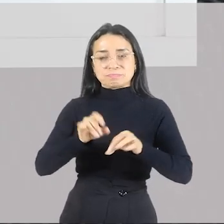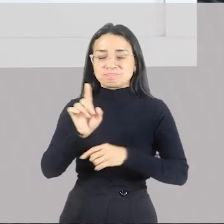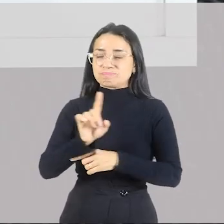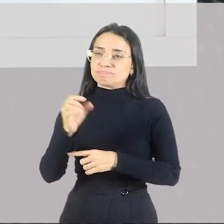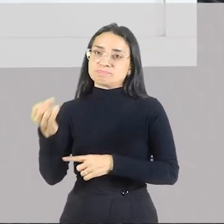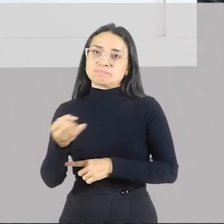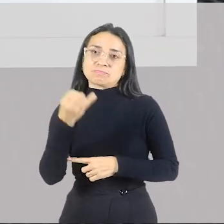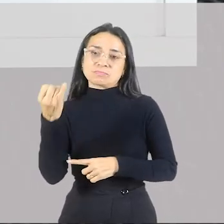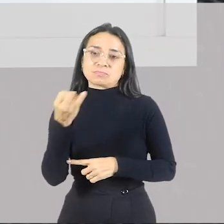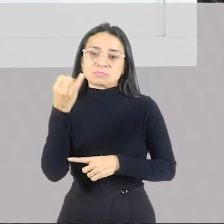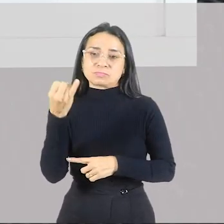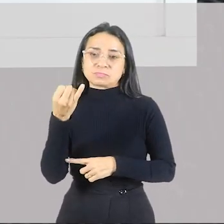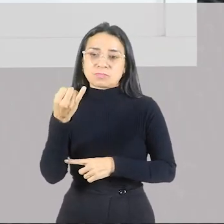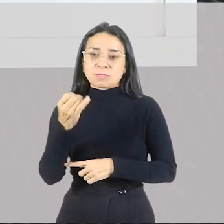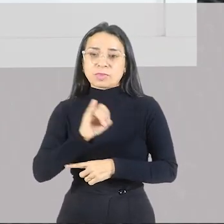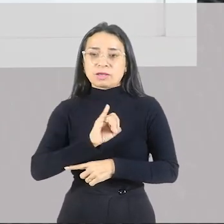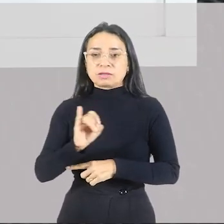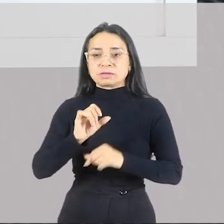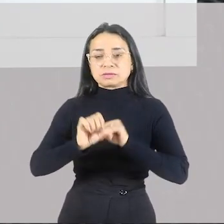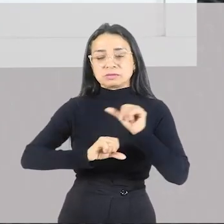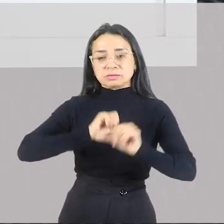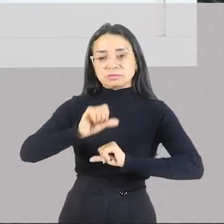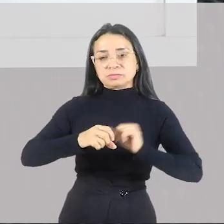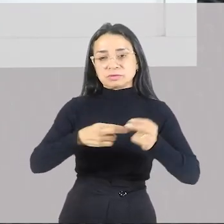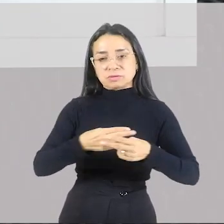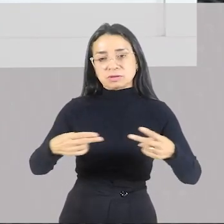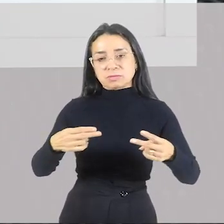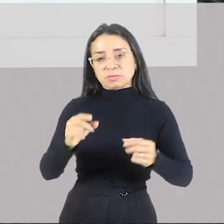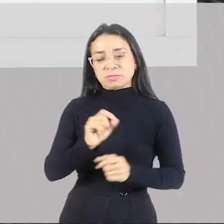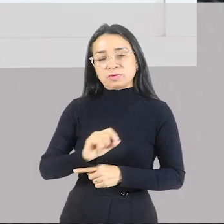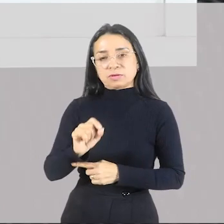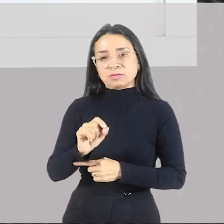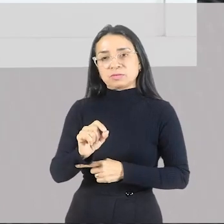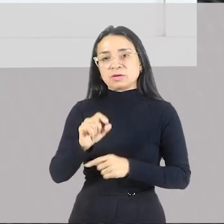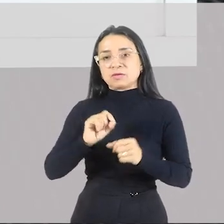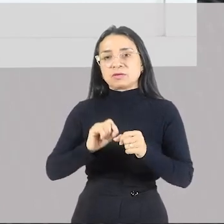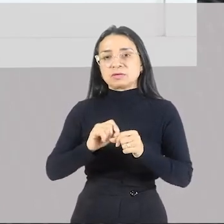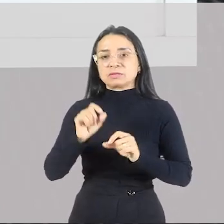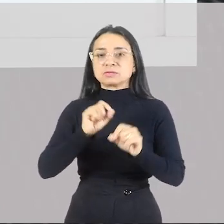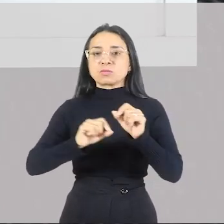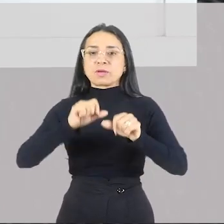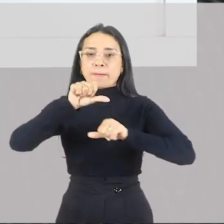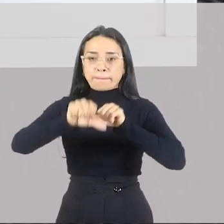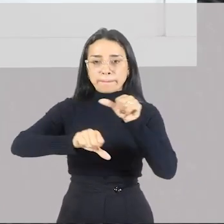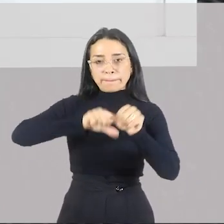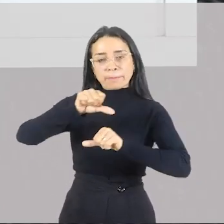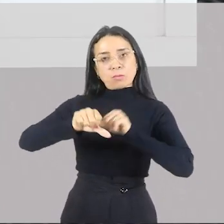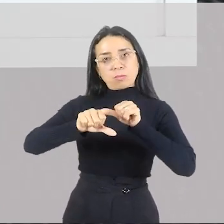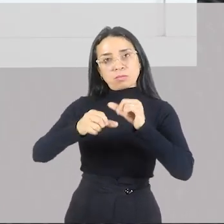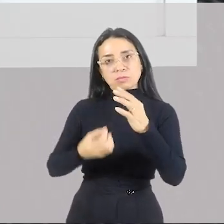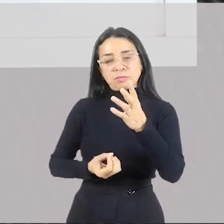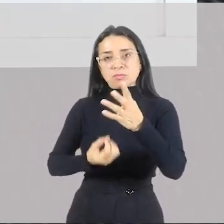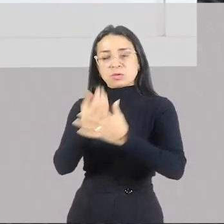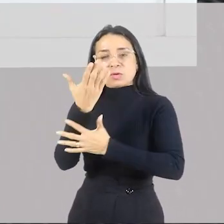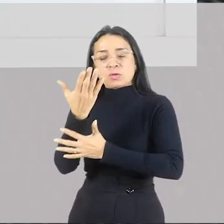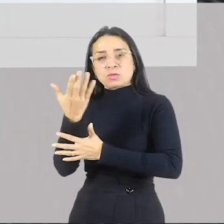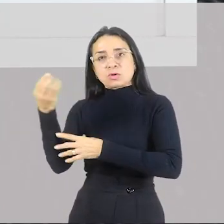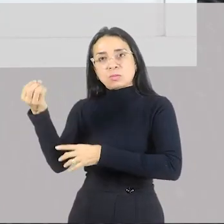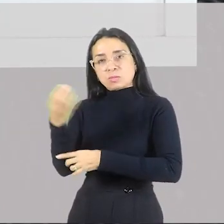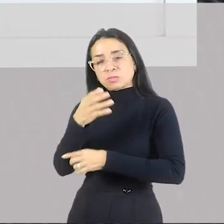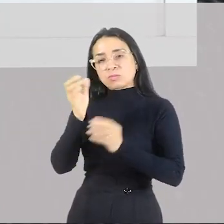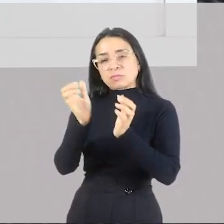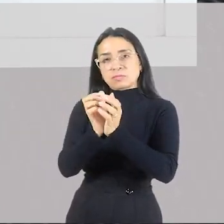importante, se você mudar um elemento de ordem, isso não faz com que você mude, você forme um outro grupo, então aí